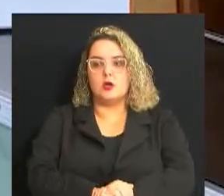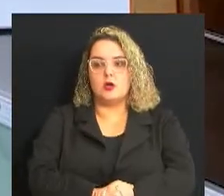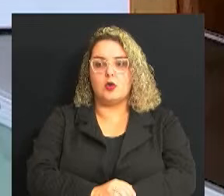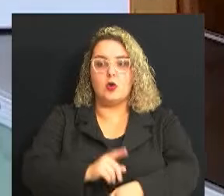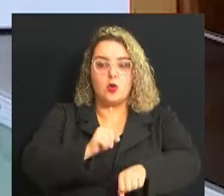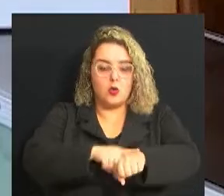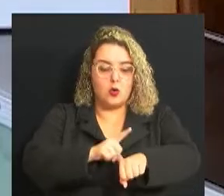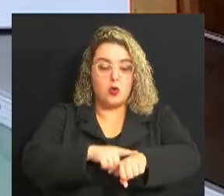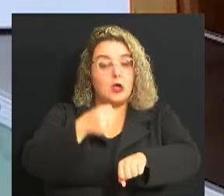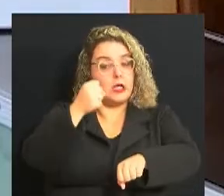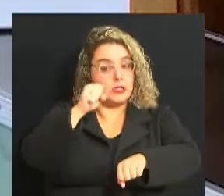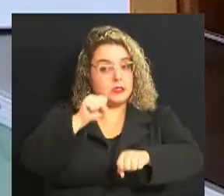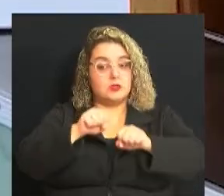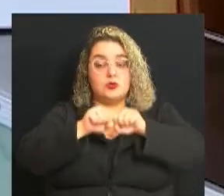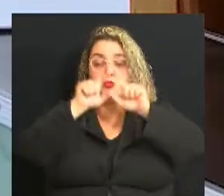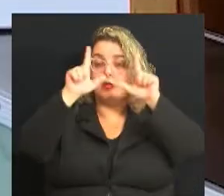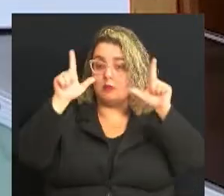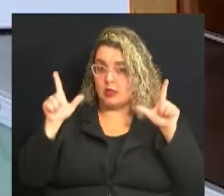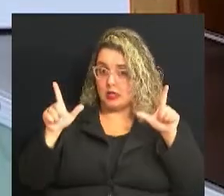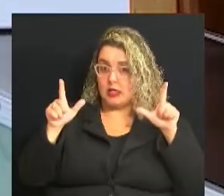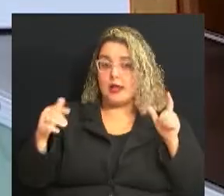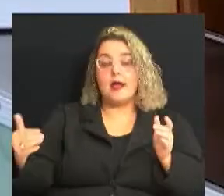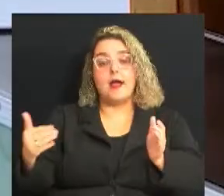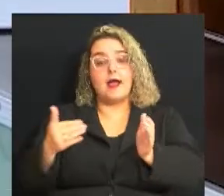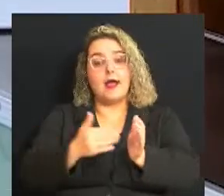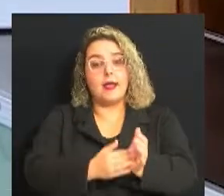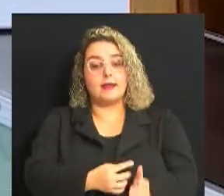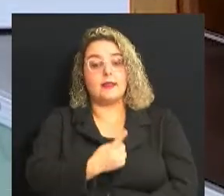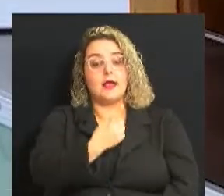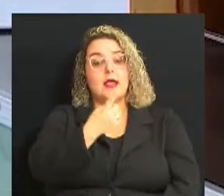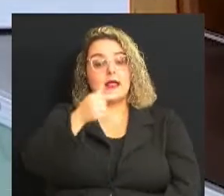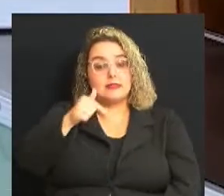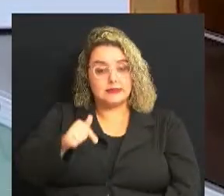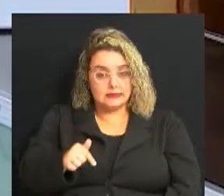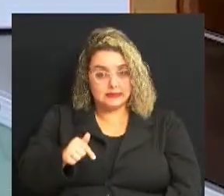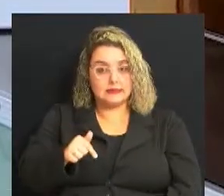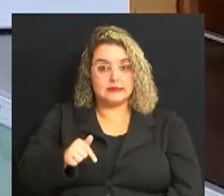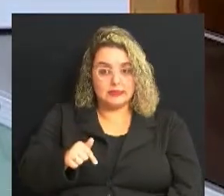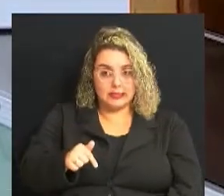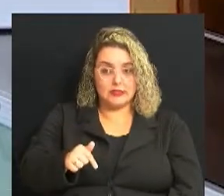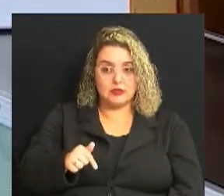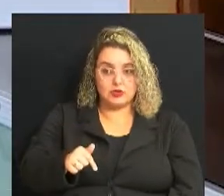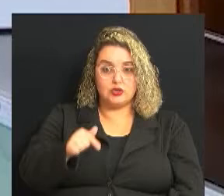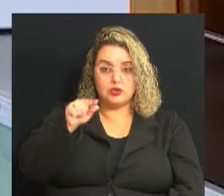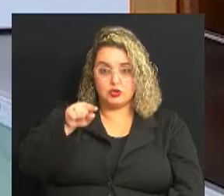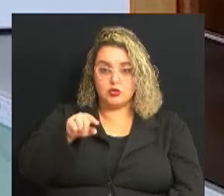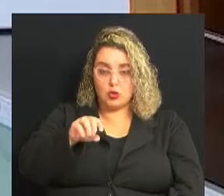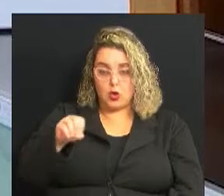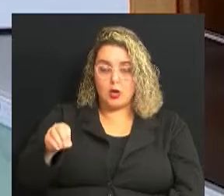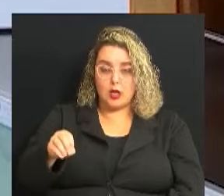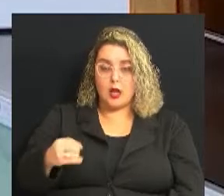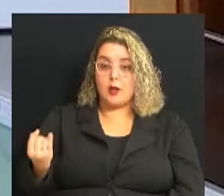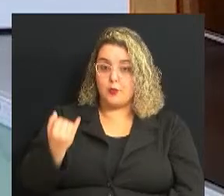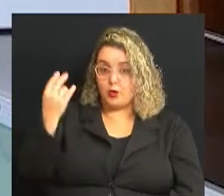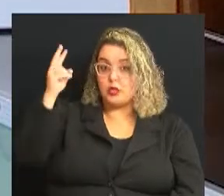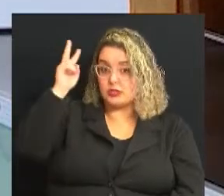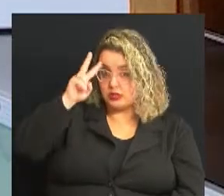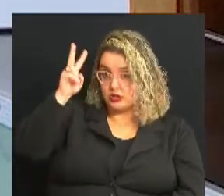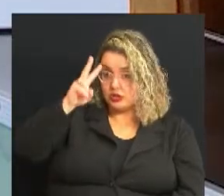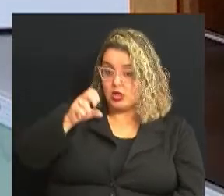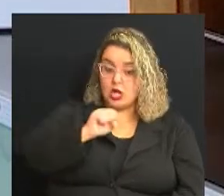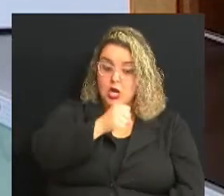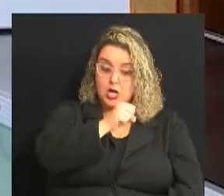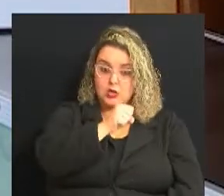às 8 horas da manhã e vai até às 17 horas. É importante lembrar que as 8 e as